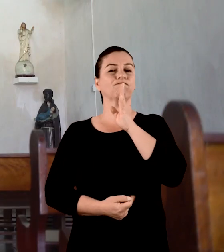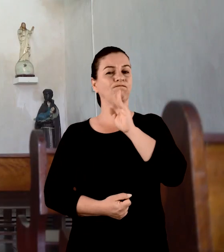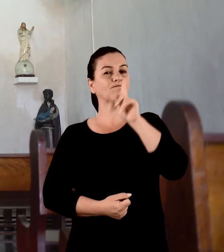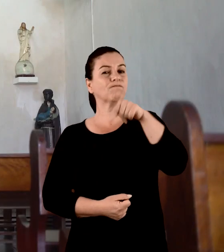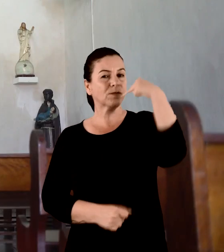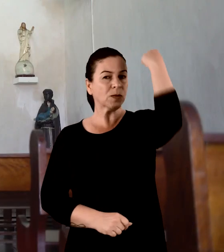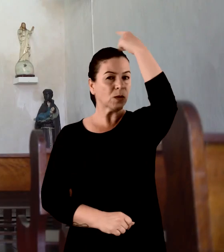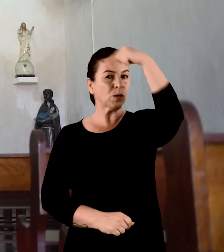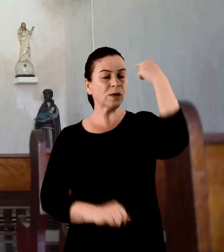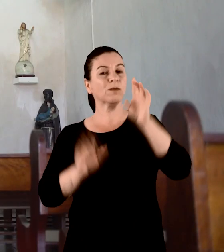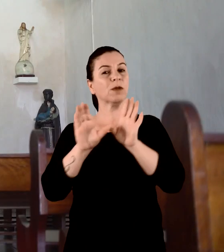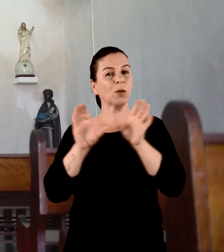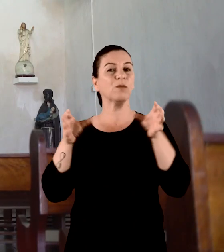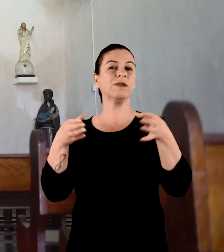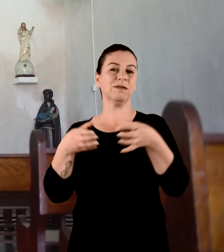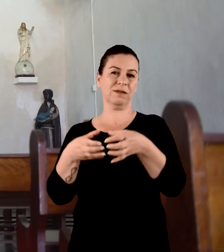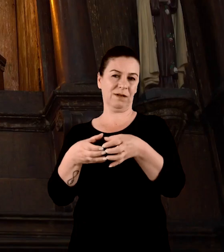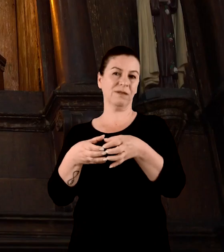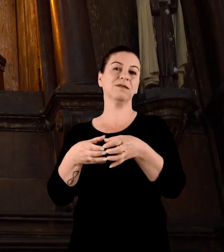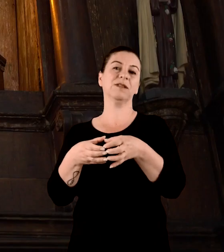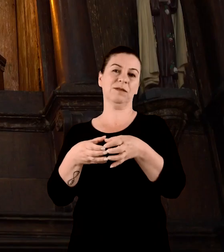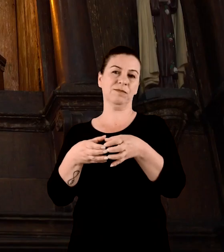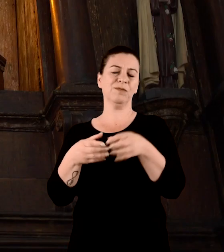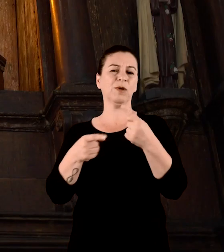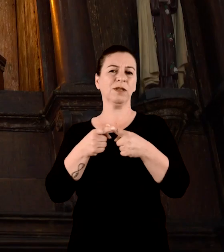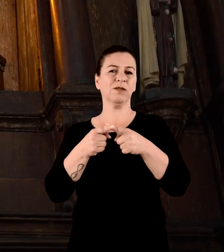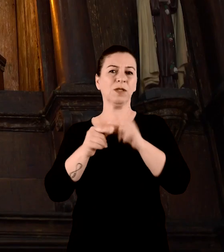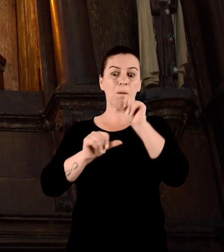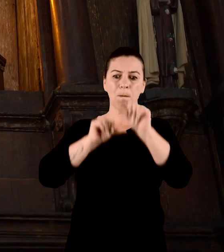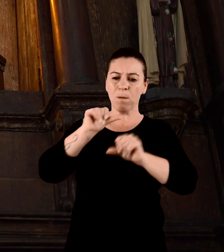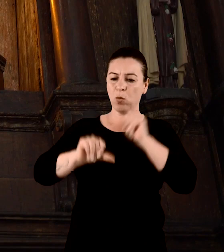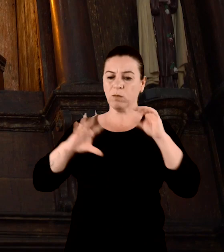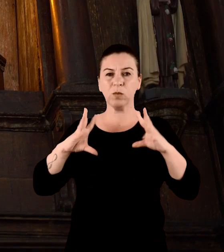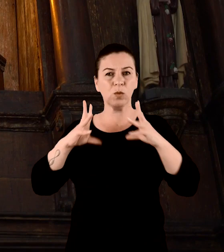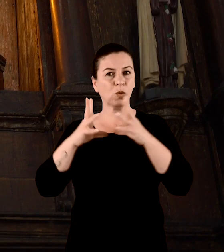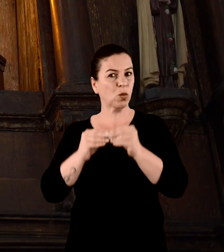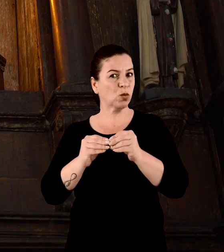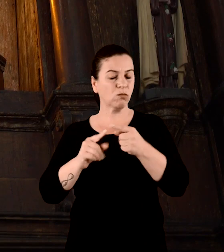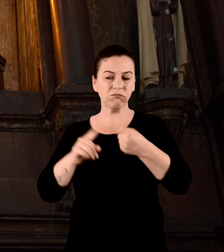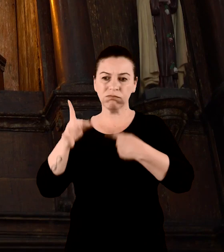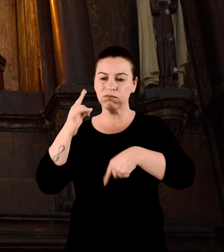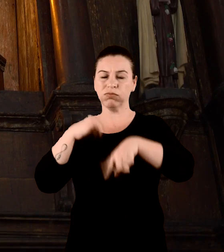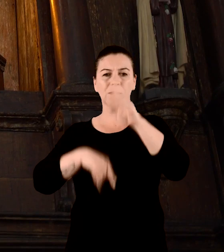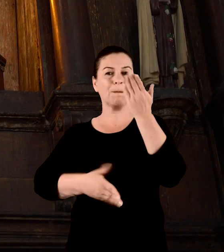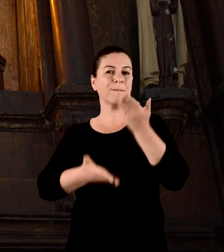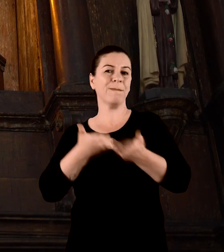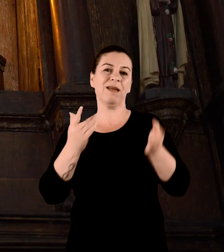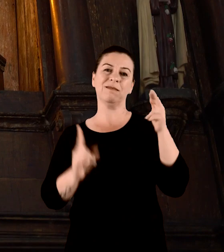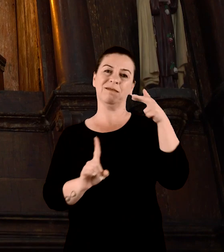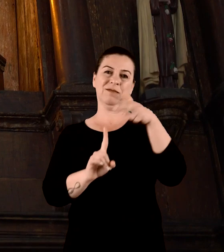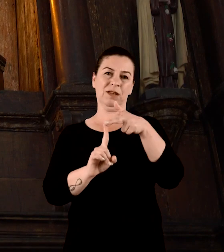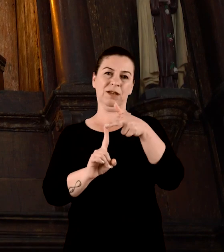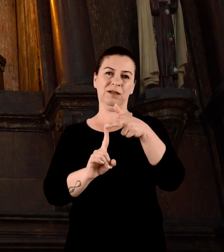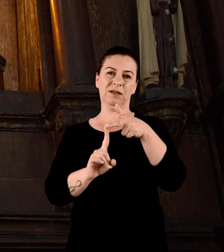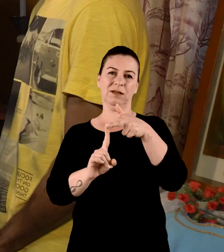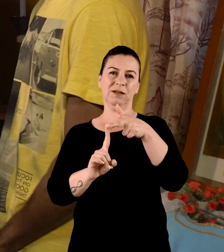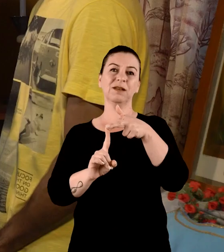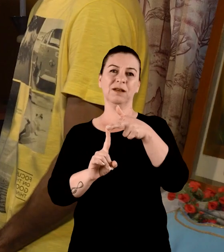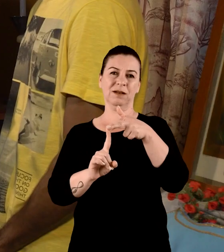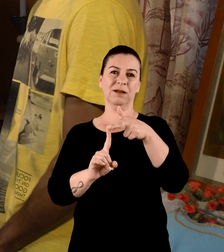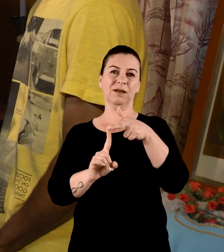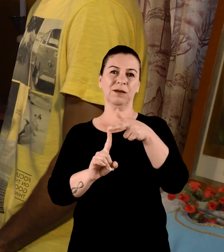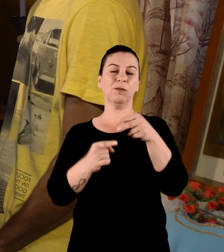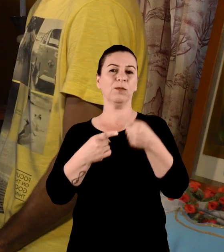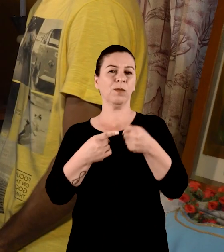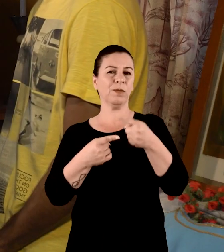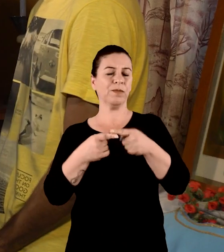é o santo da comunidade deles, entendeu? Sim. Porque se você transforma totalmente aquilo, você perde aquela referência. Desfigura,